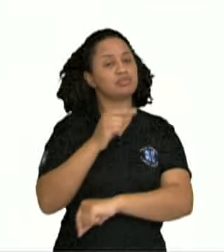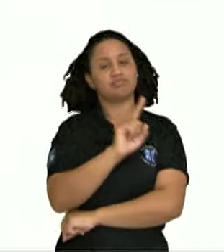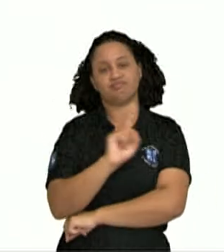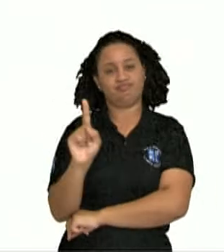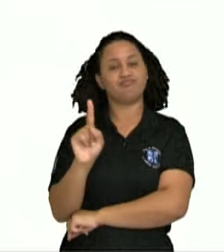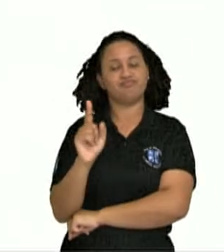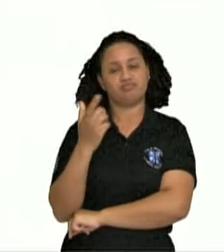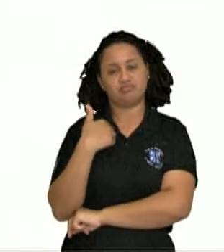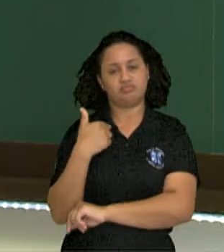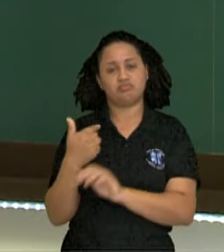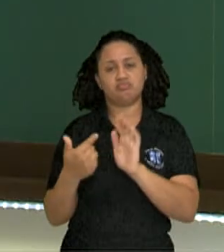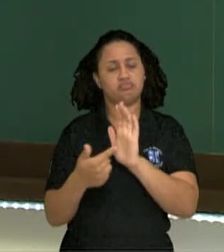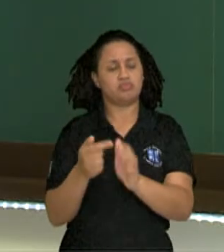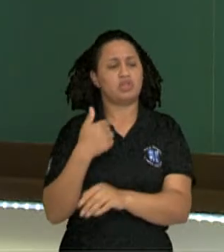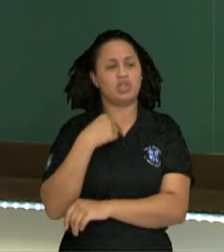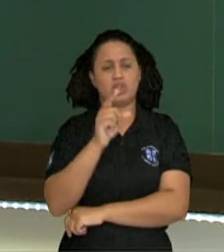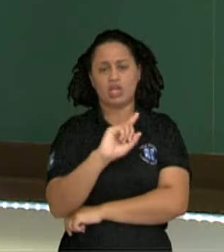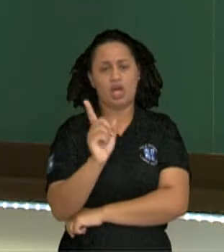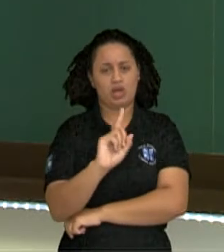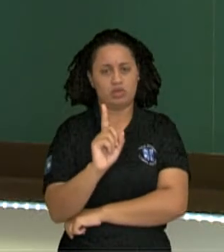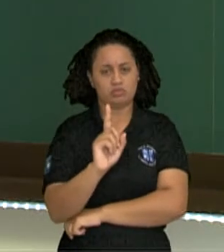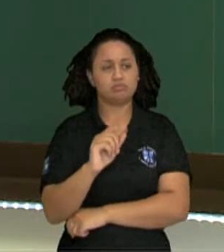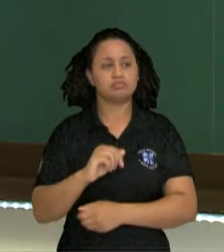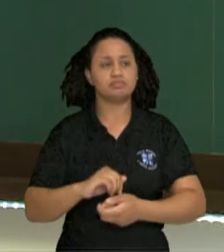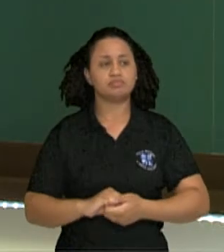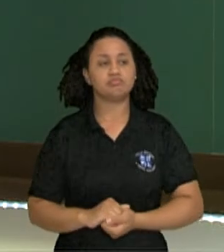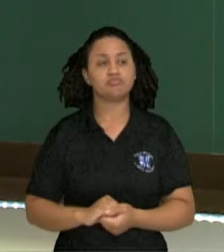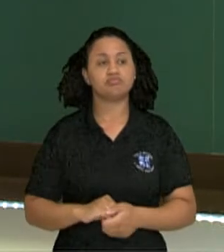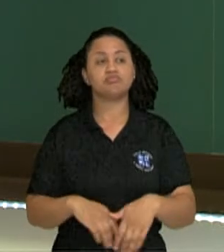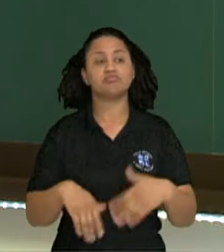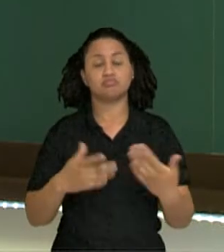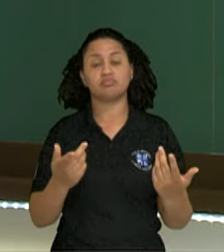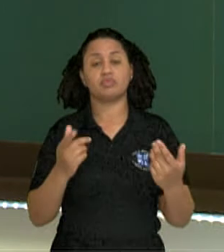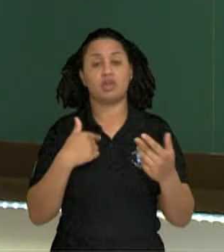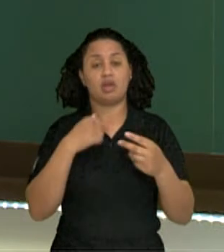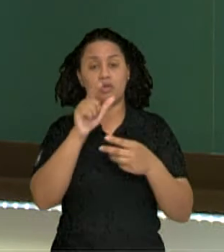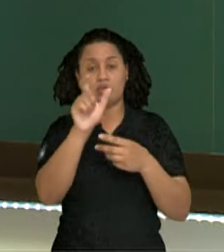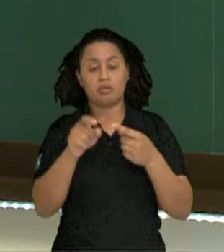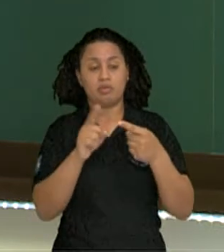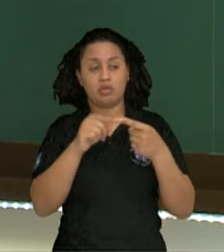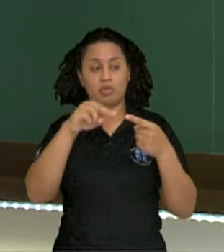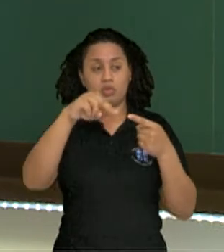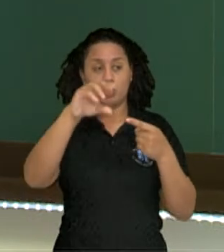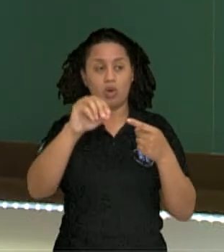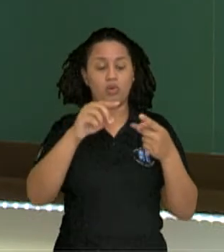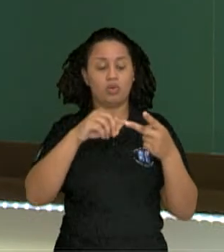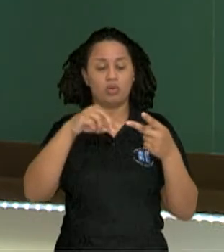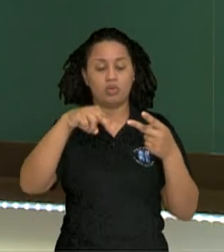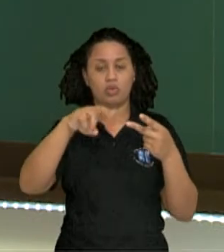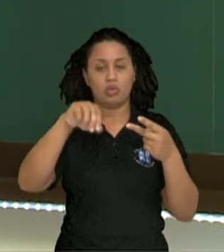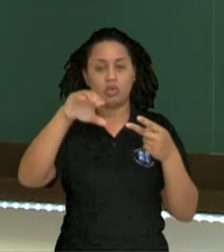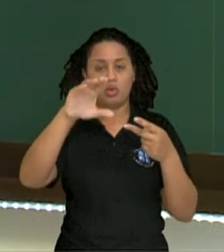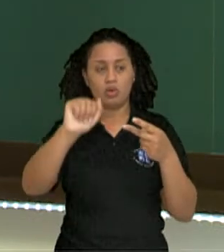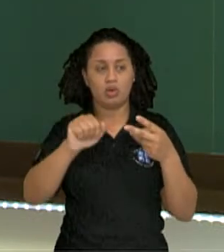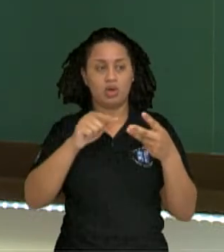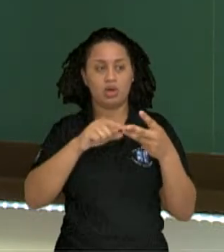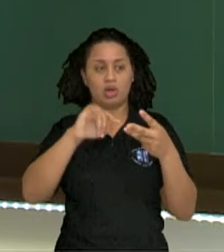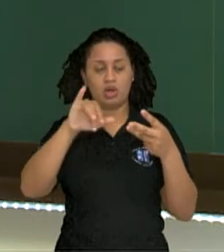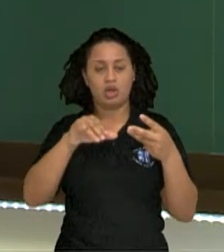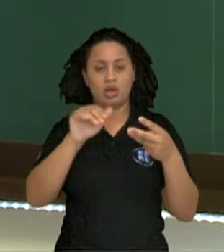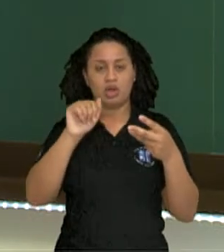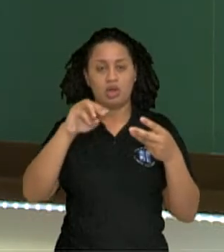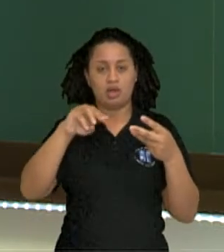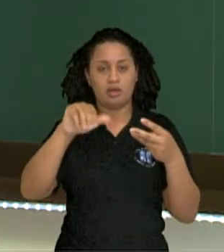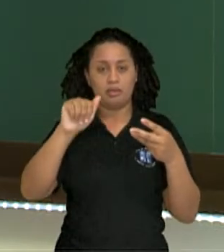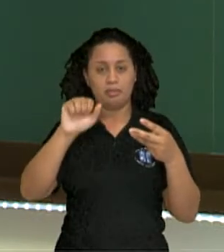para transmitir essa ideia, tá? De negação. Então, são essas palavras: no, nunca, jamás